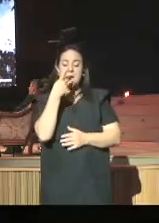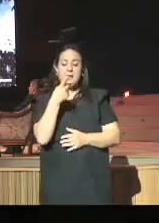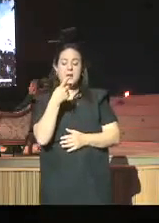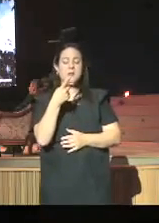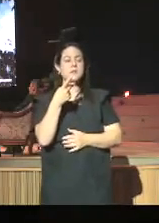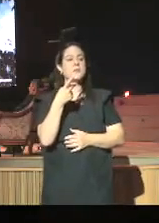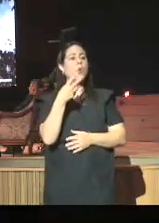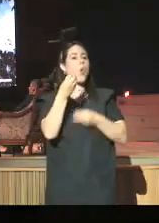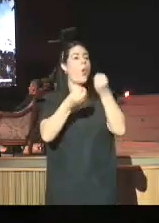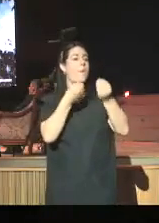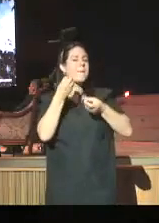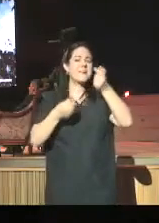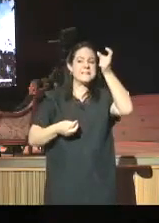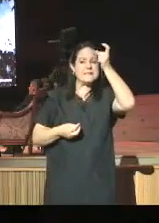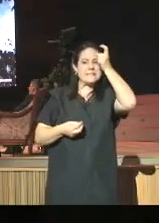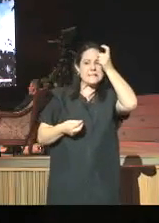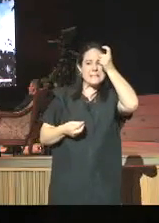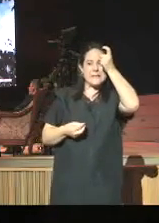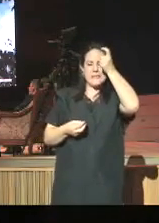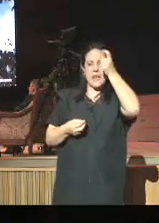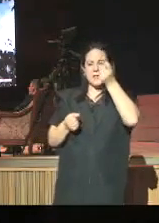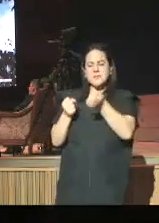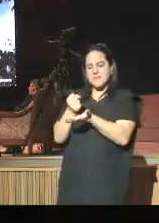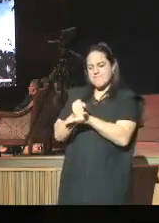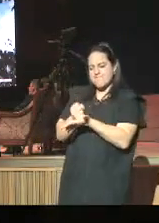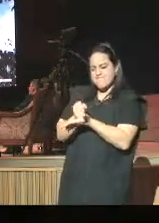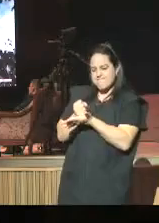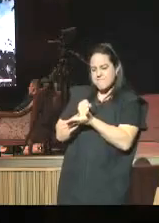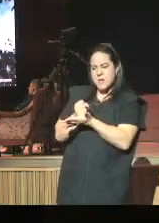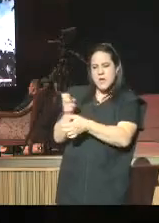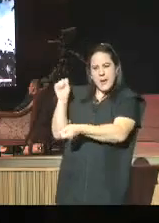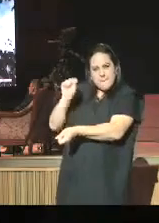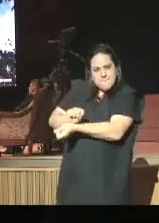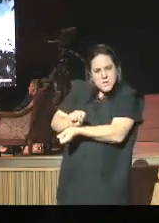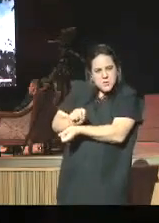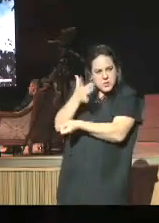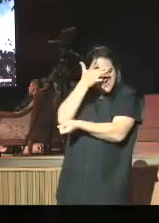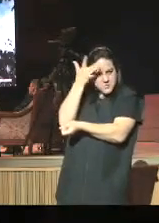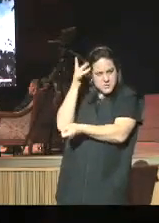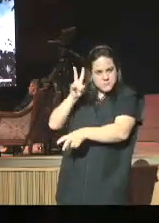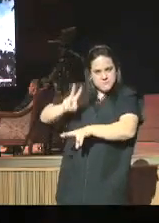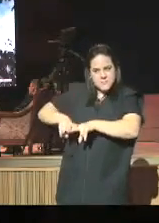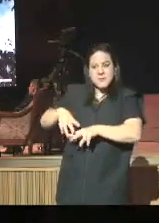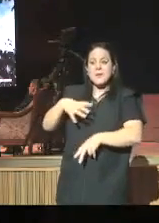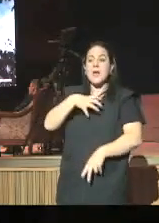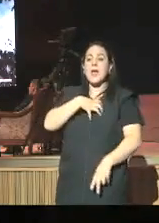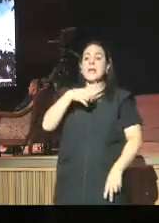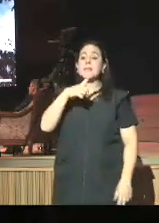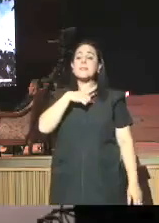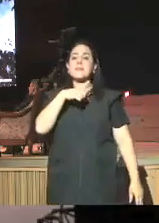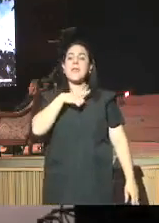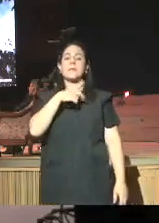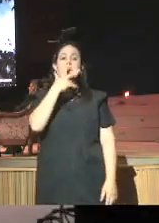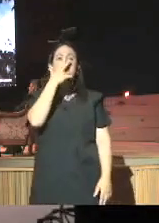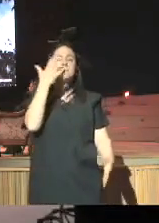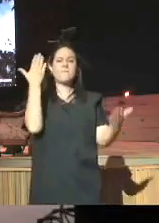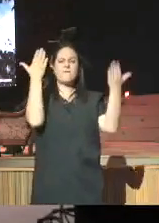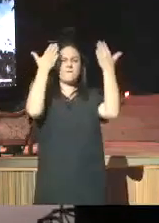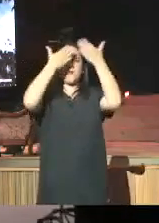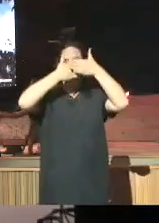maneiras de satanás aprisionar as pessoas é colocando uma venda nos